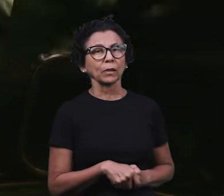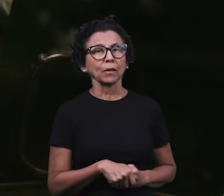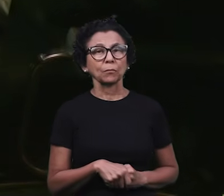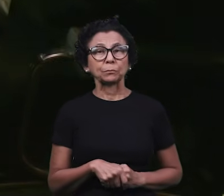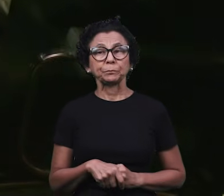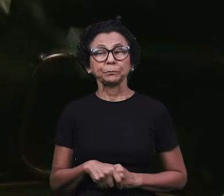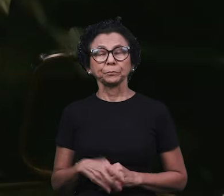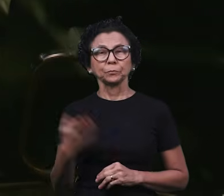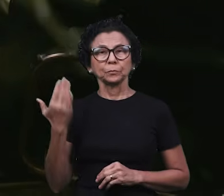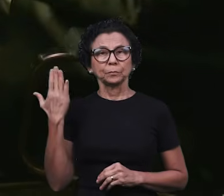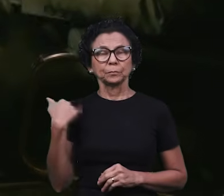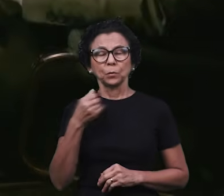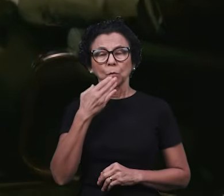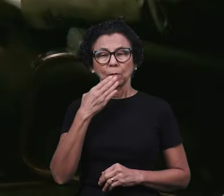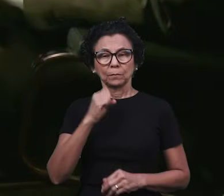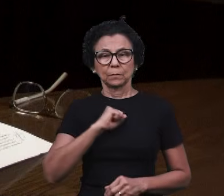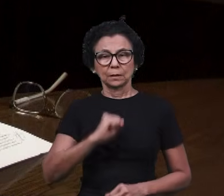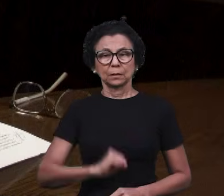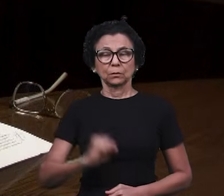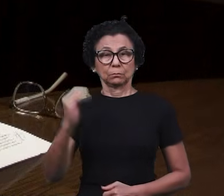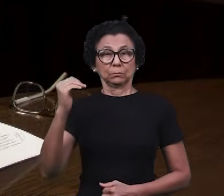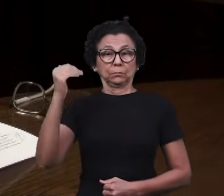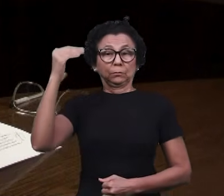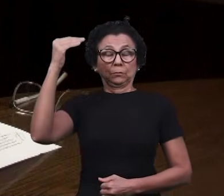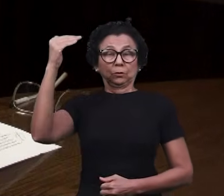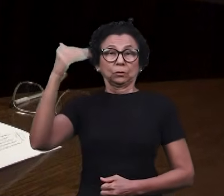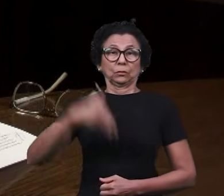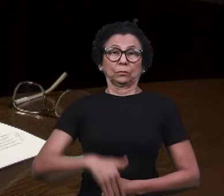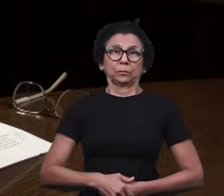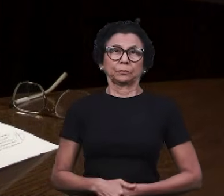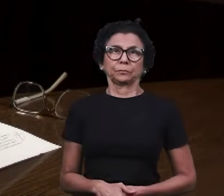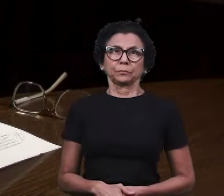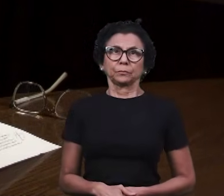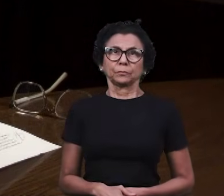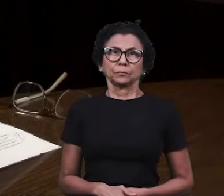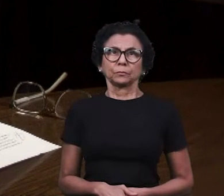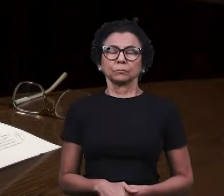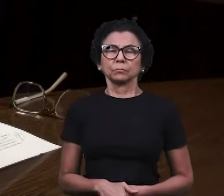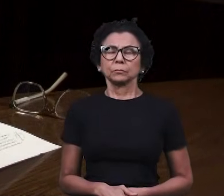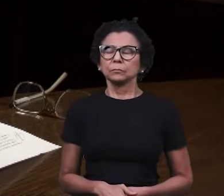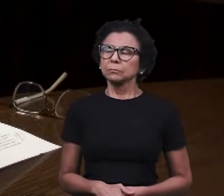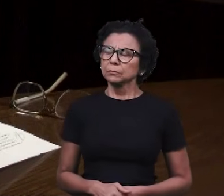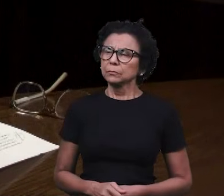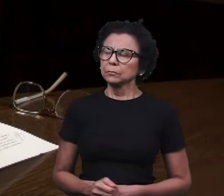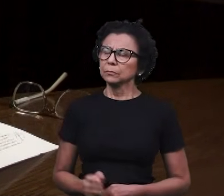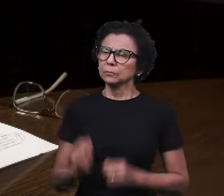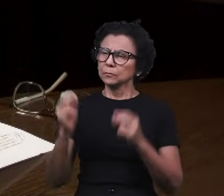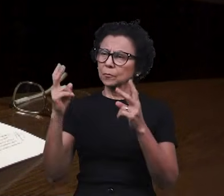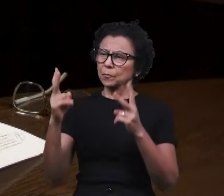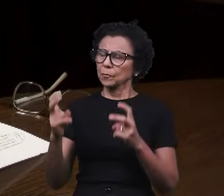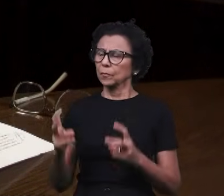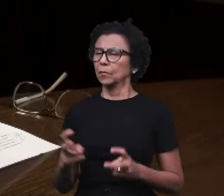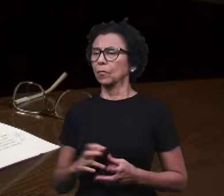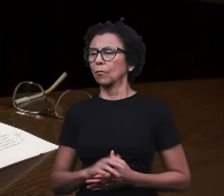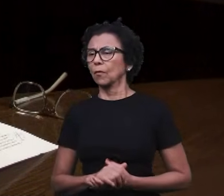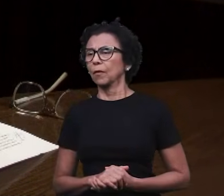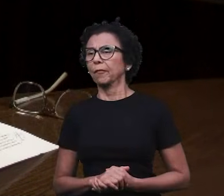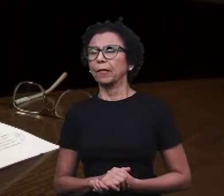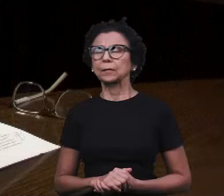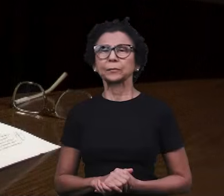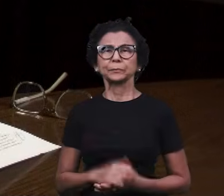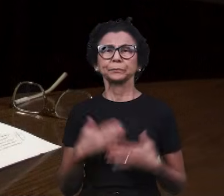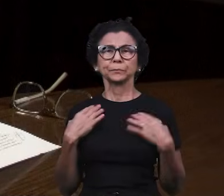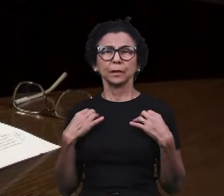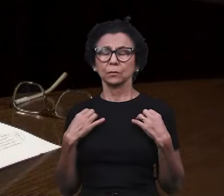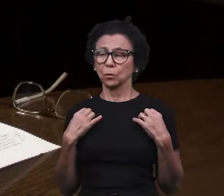sumo sacerdote, ele não era uma pessoa que você não identificava. Você olhava com todos esses recursos, com